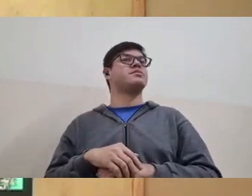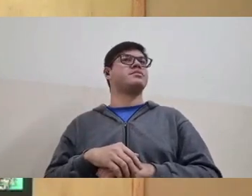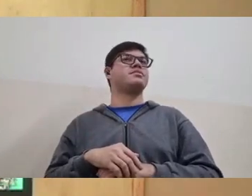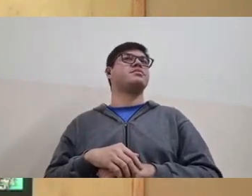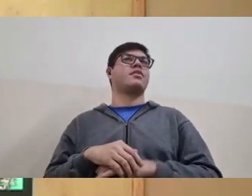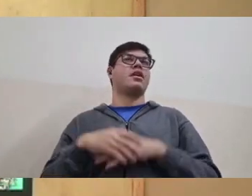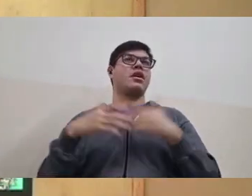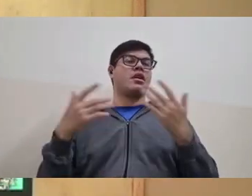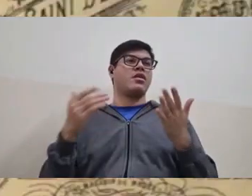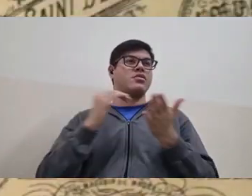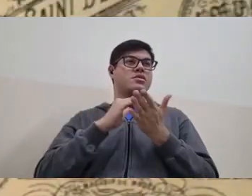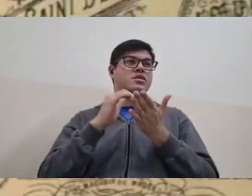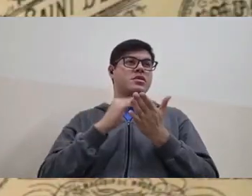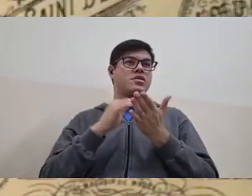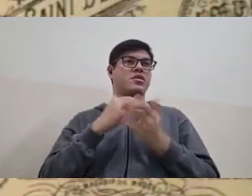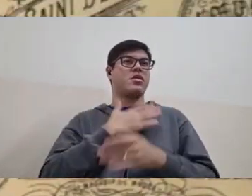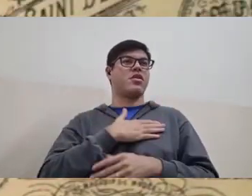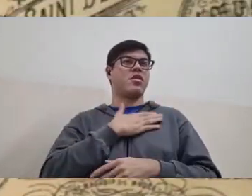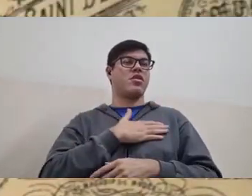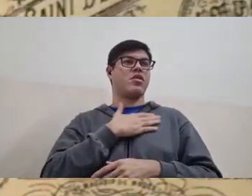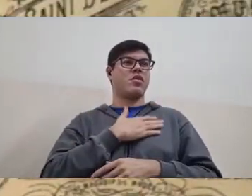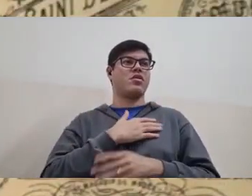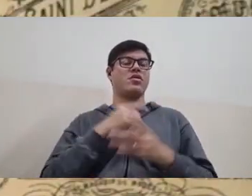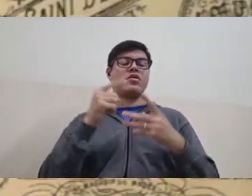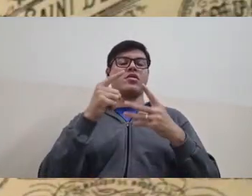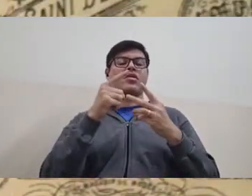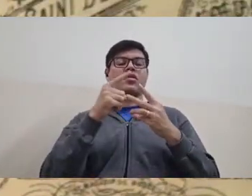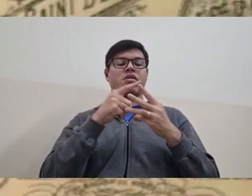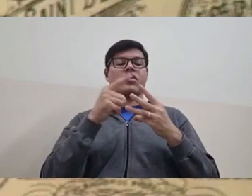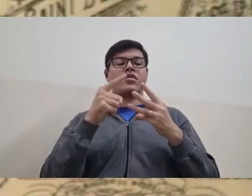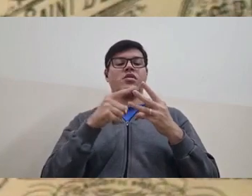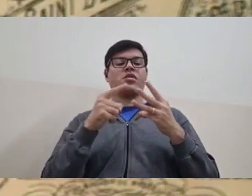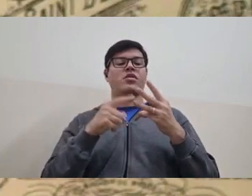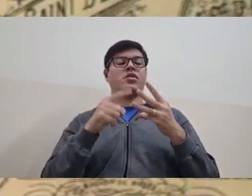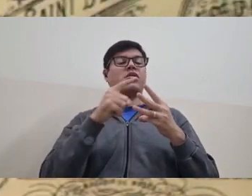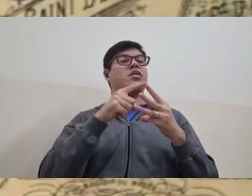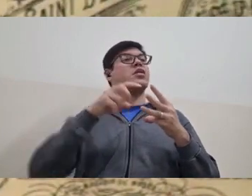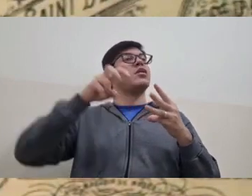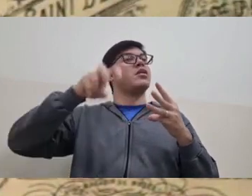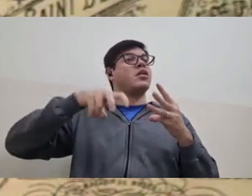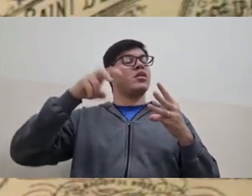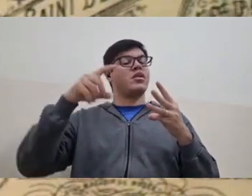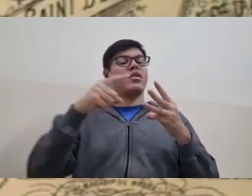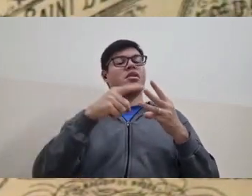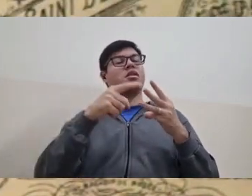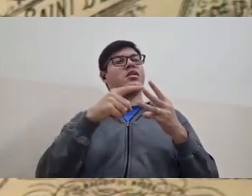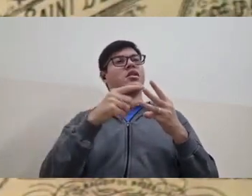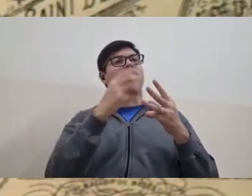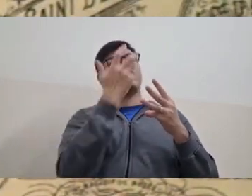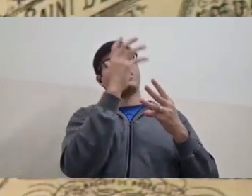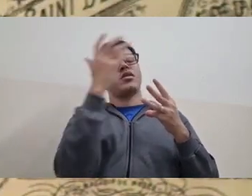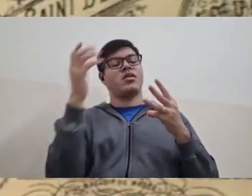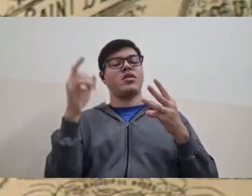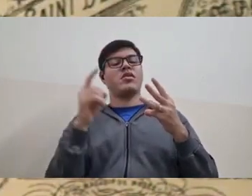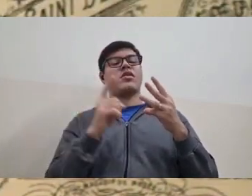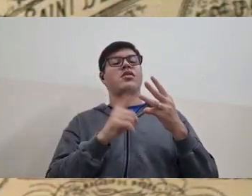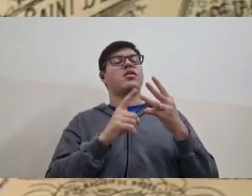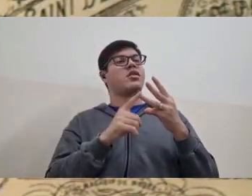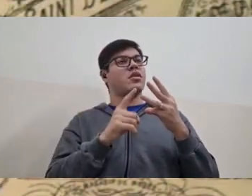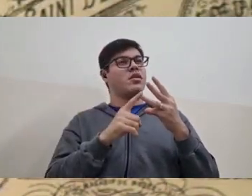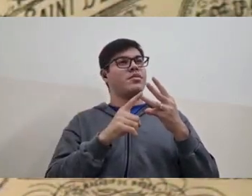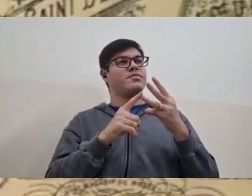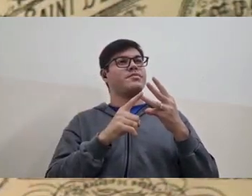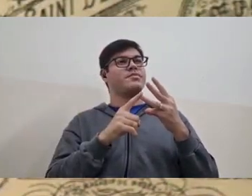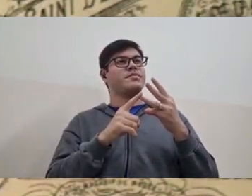Araras? Eu costumo tratar a secretaria lá com 3 vertentes, né? A gente fala da agricultura, a gente fala bastante do meio ambiente e